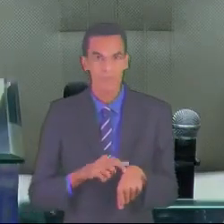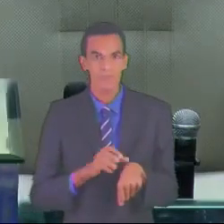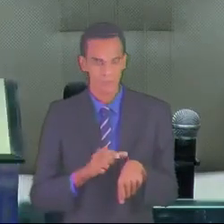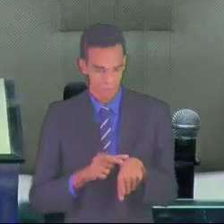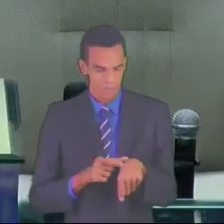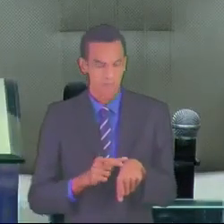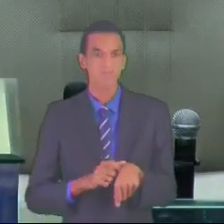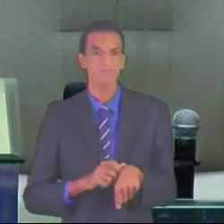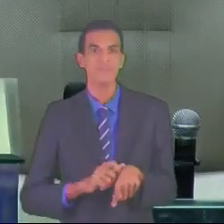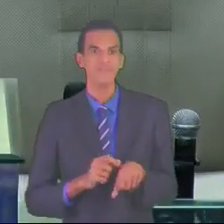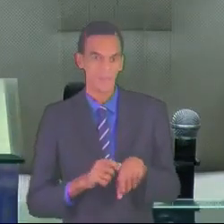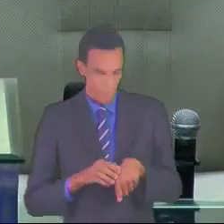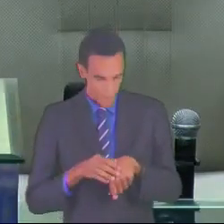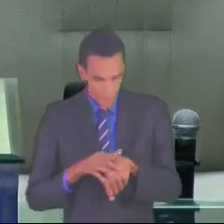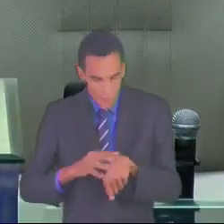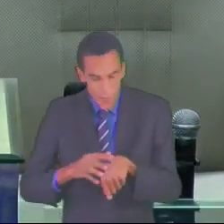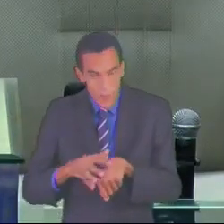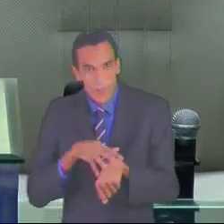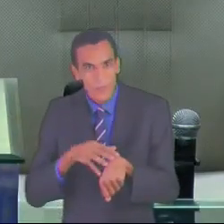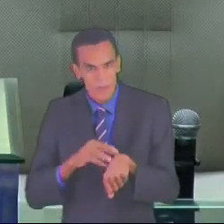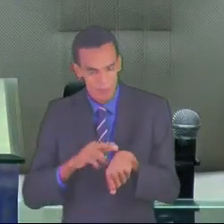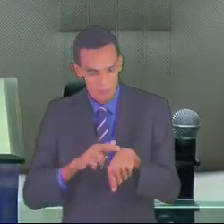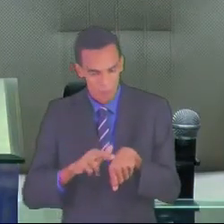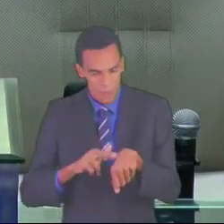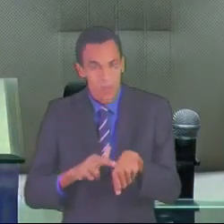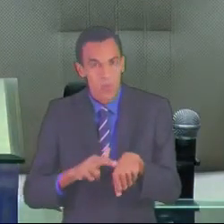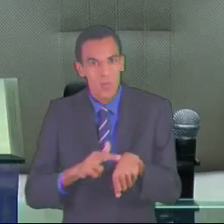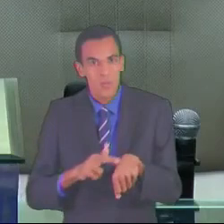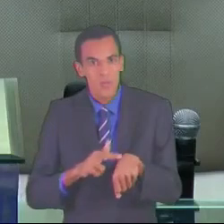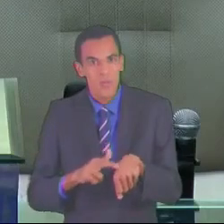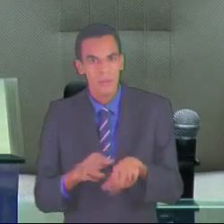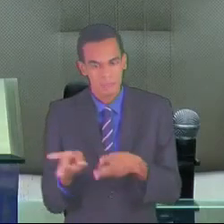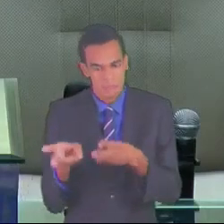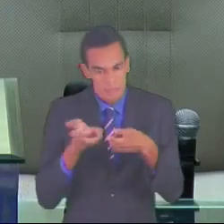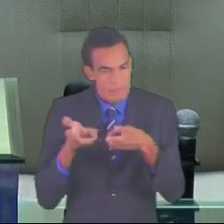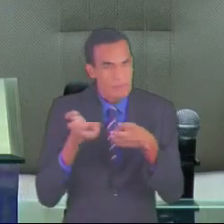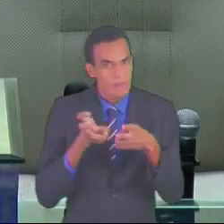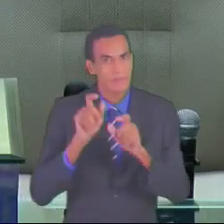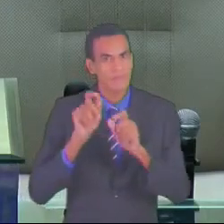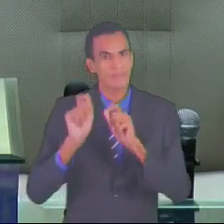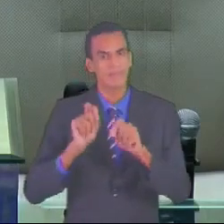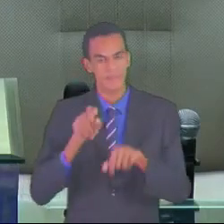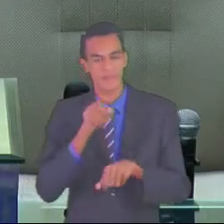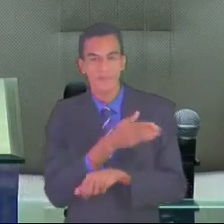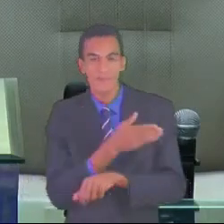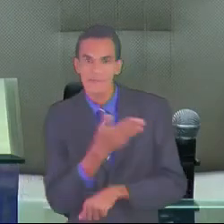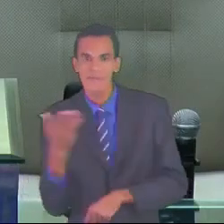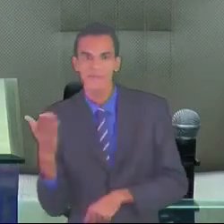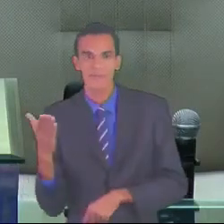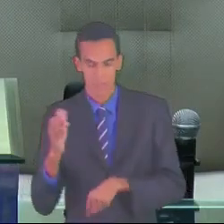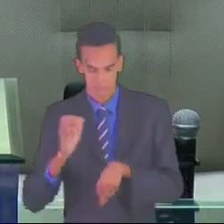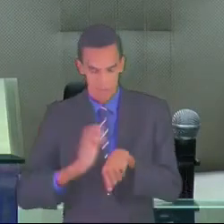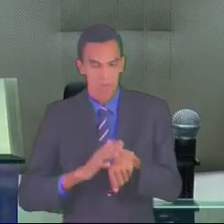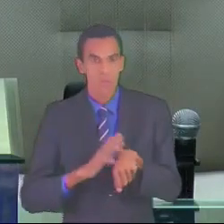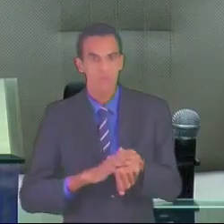aparece alguma mancha, as pessoas logo percebem, e logo percebem que vocês estão